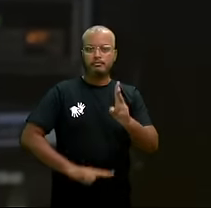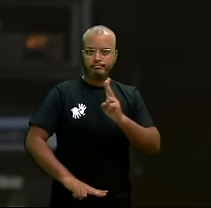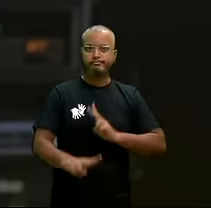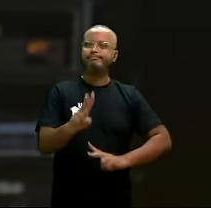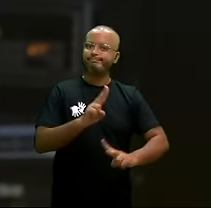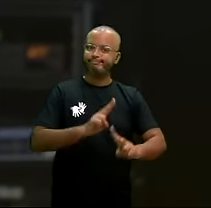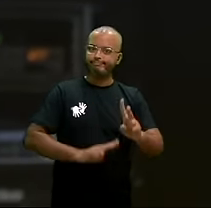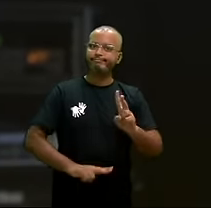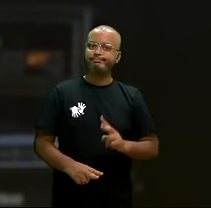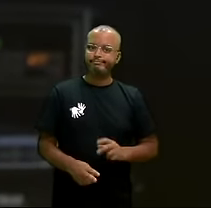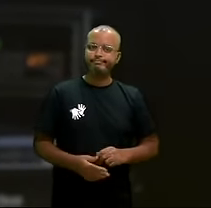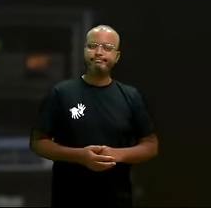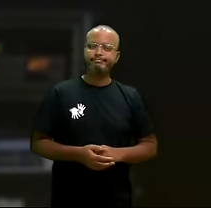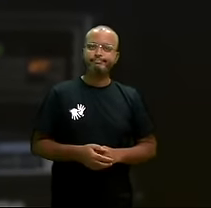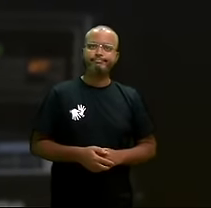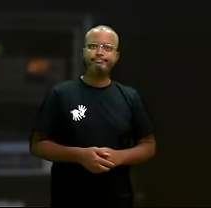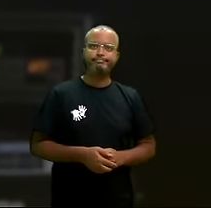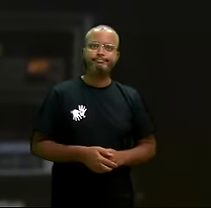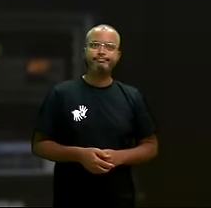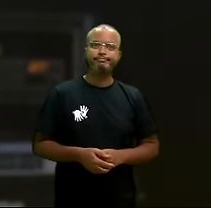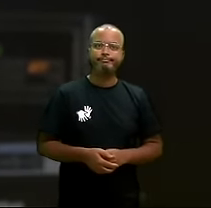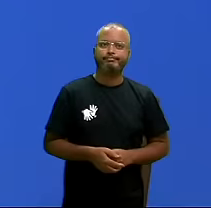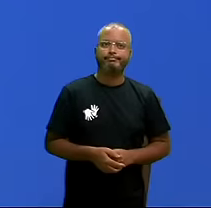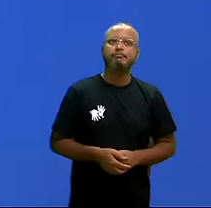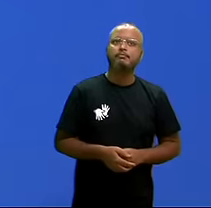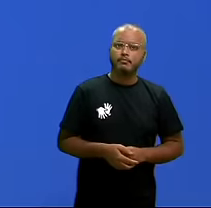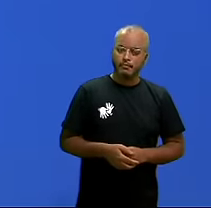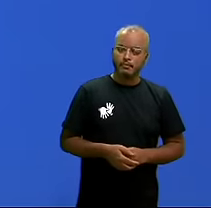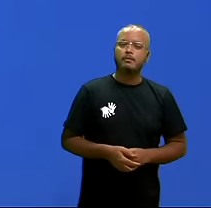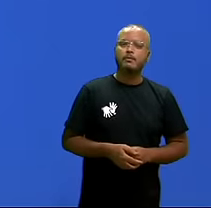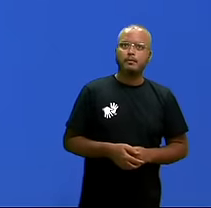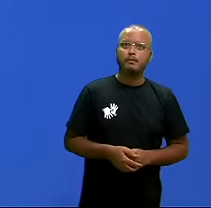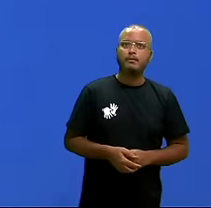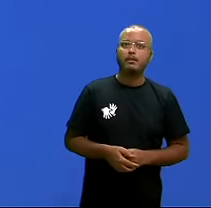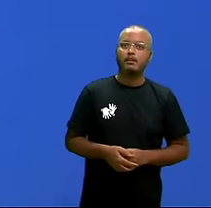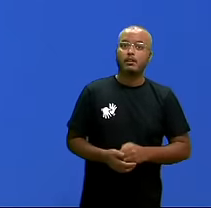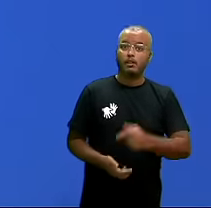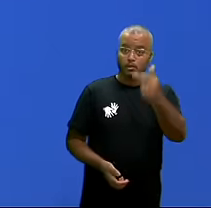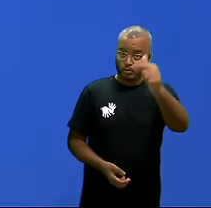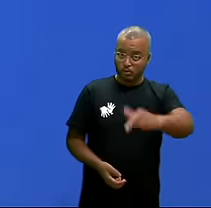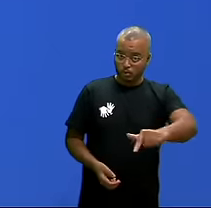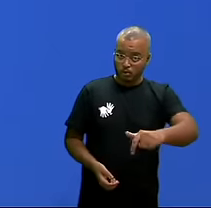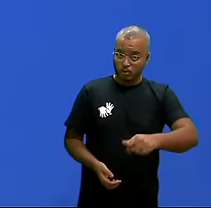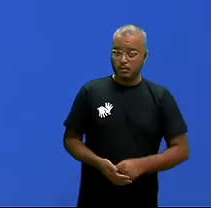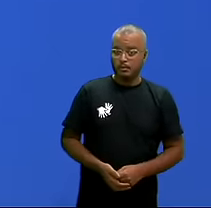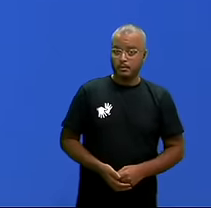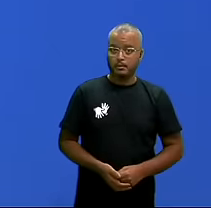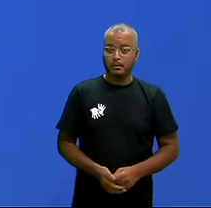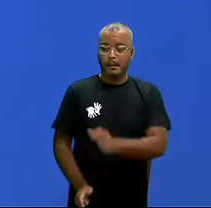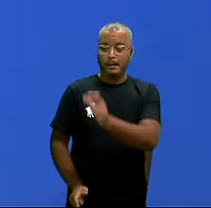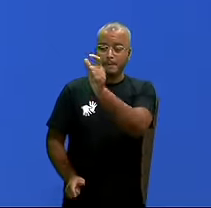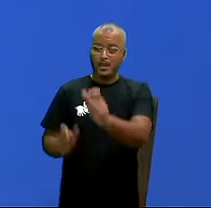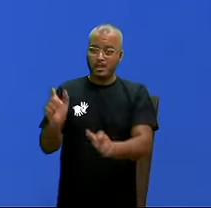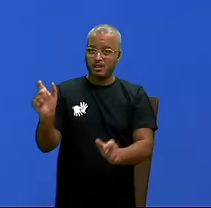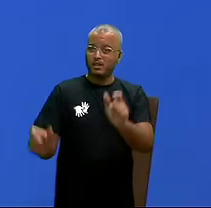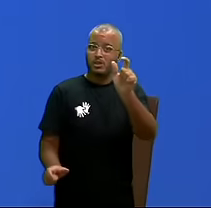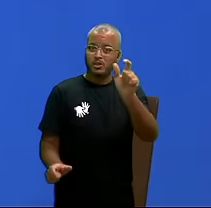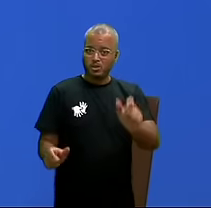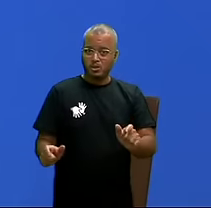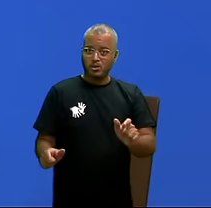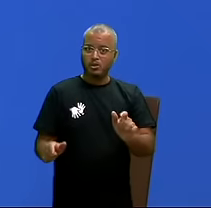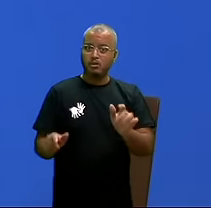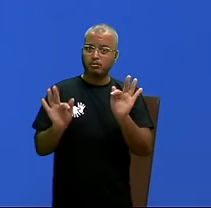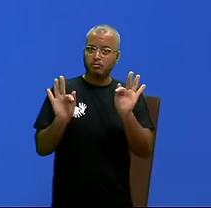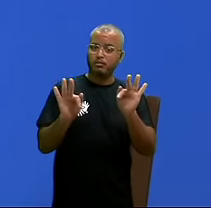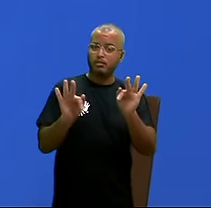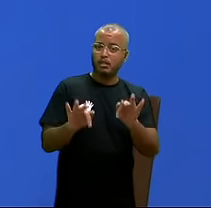Vou repetir. Pessoas passam. Já que pessoas